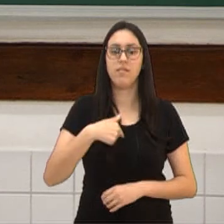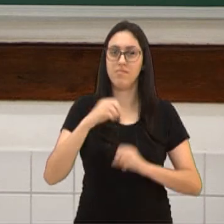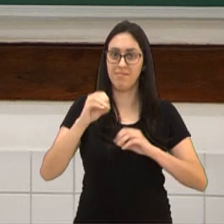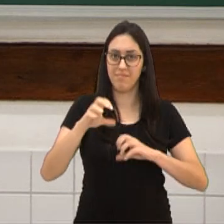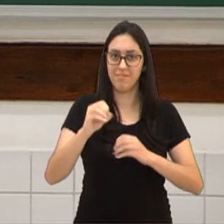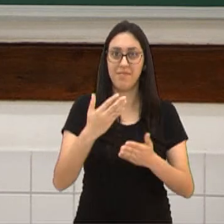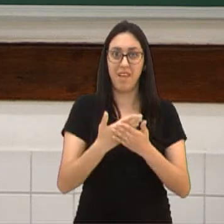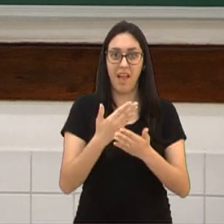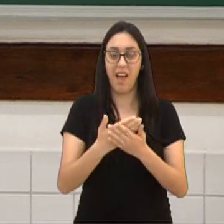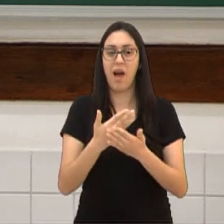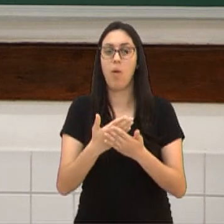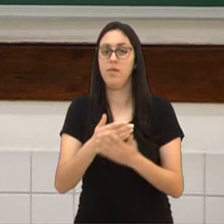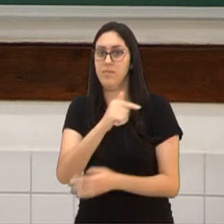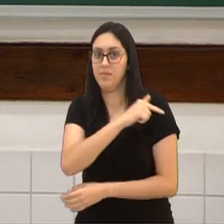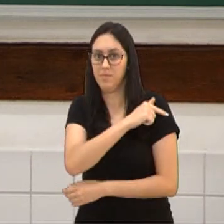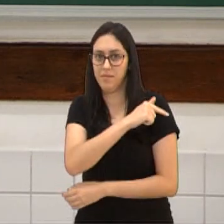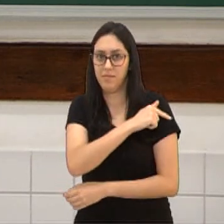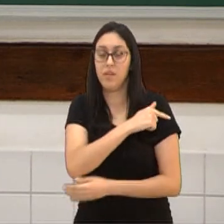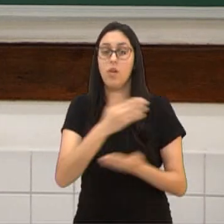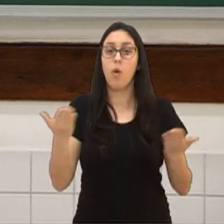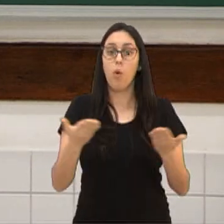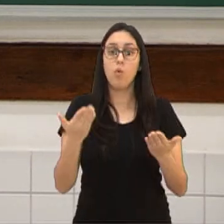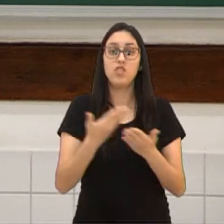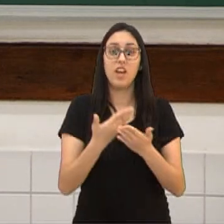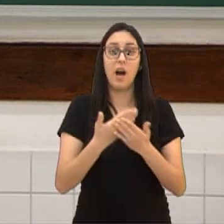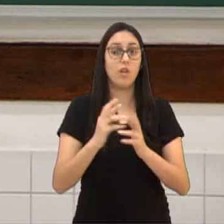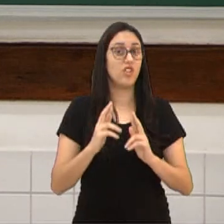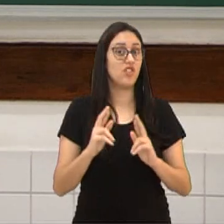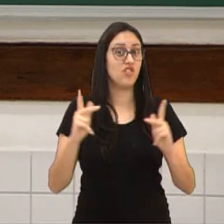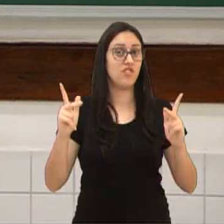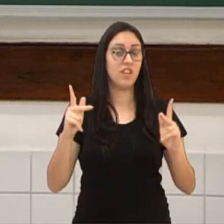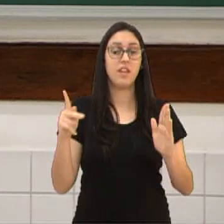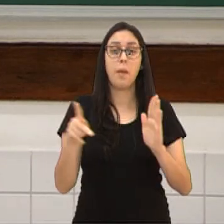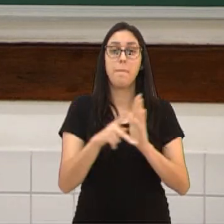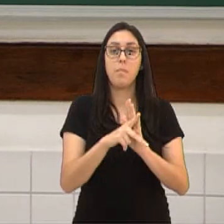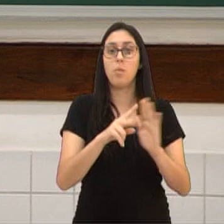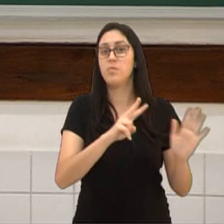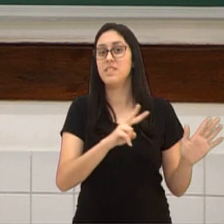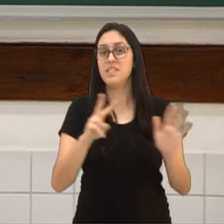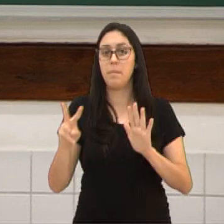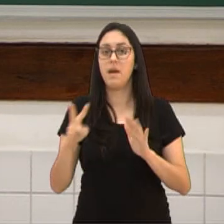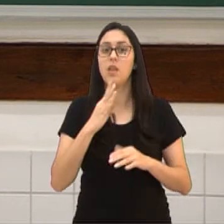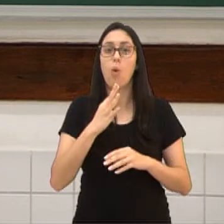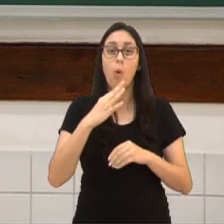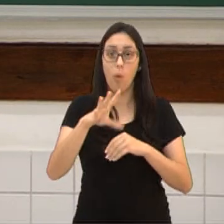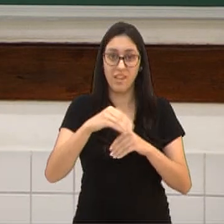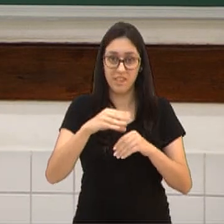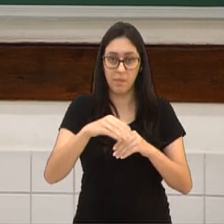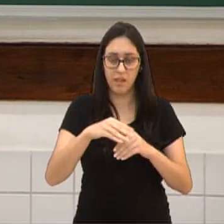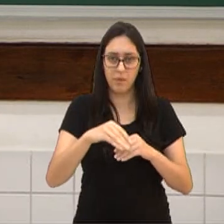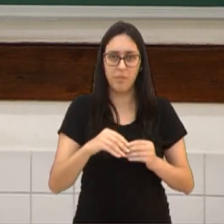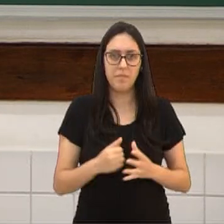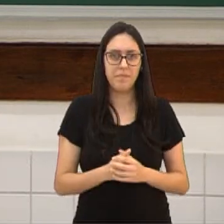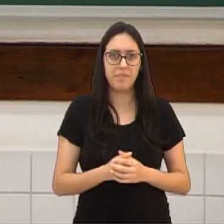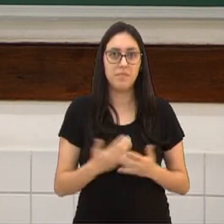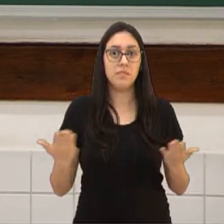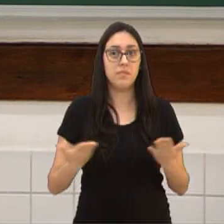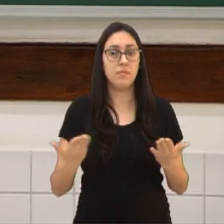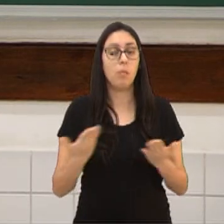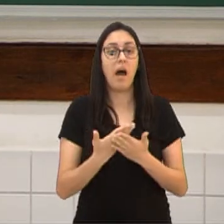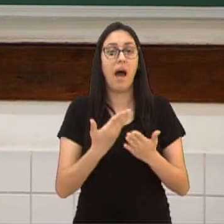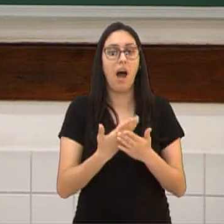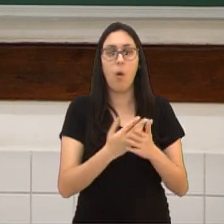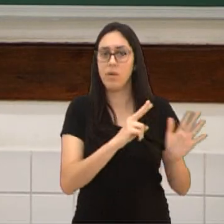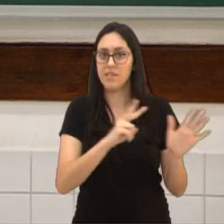hoje vocês vão ter uma aula diferente, relacionada à Semana do Conhecimento. Nesta aula da Semana